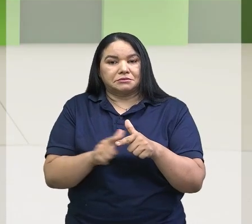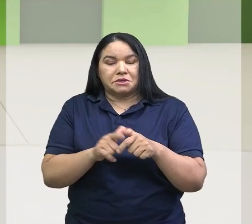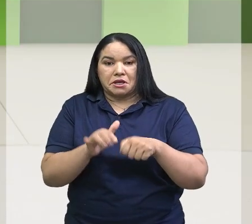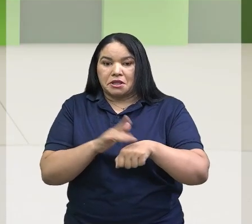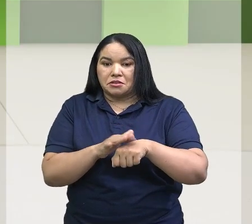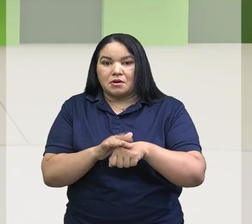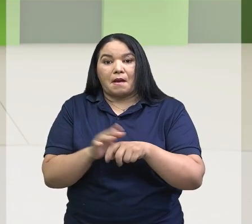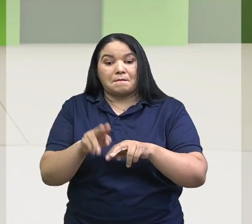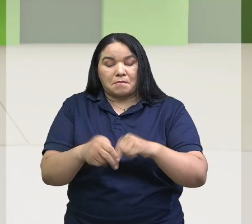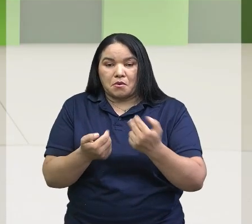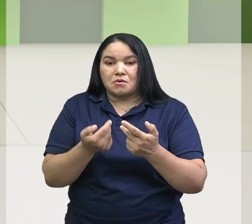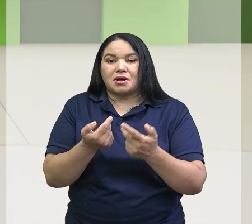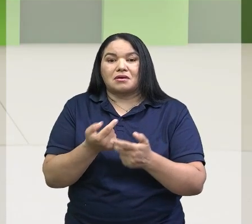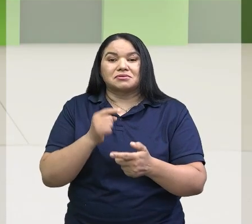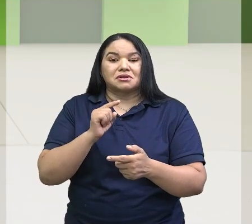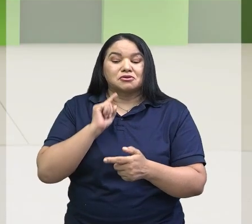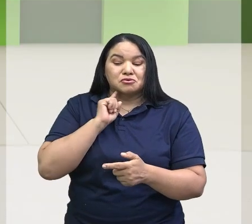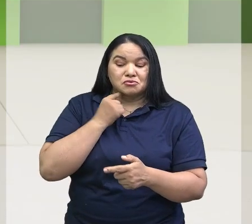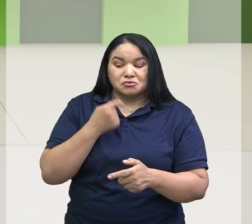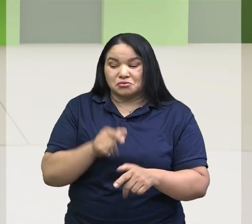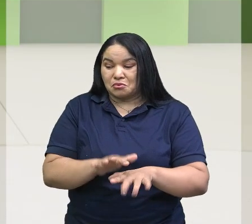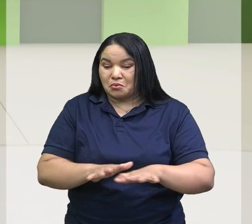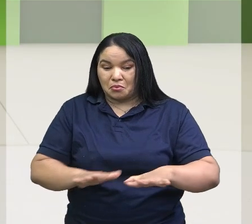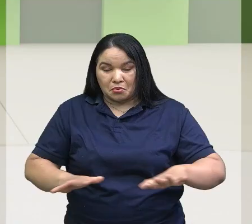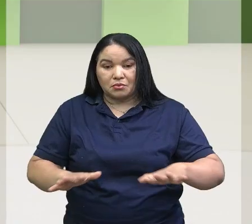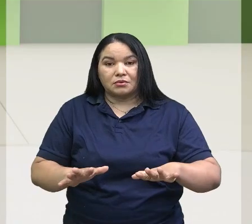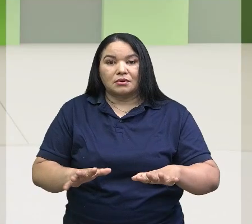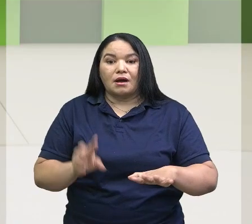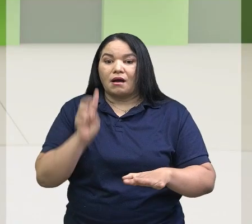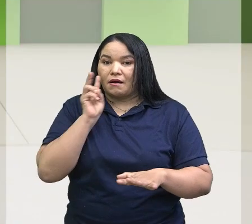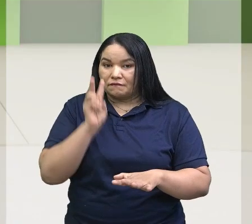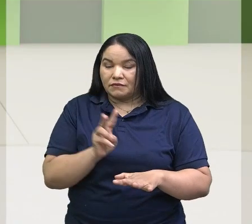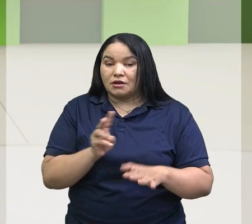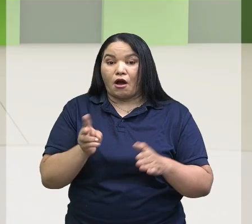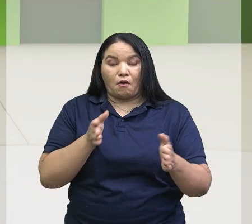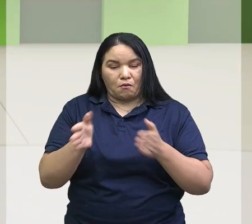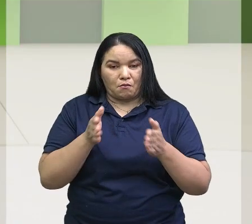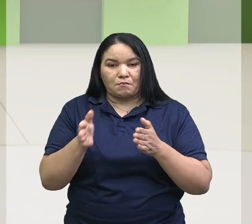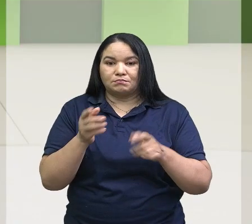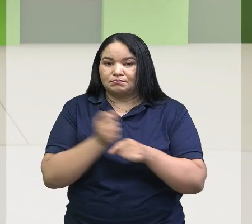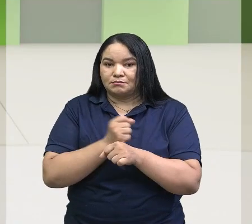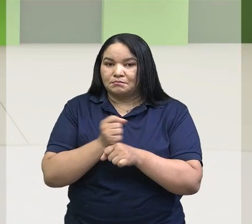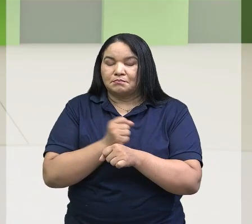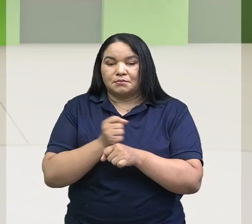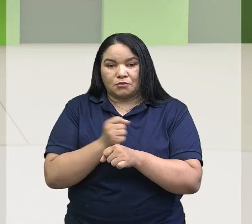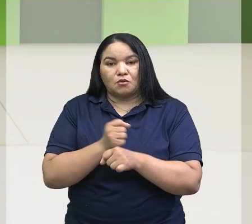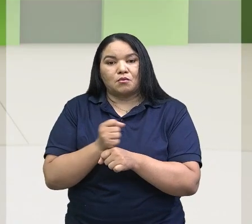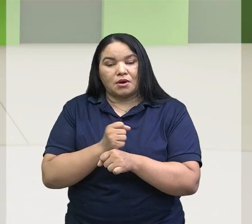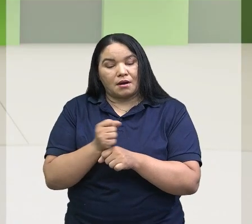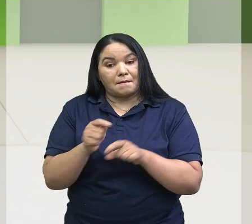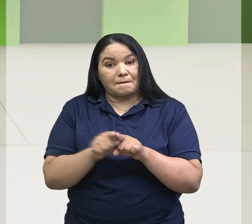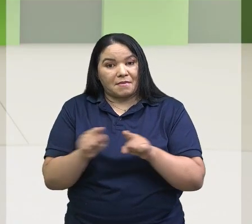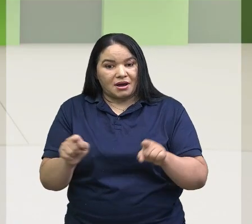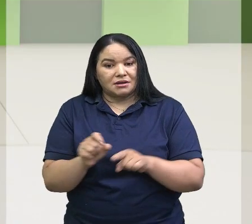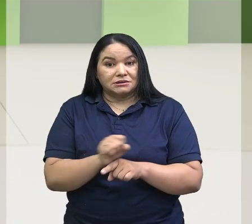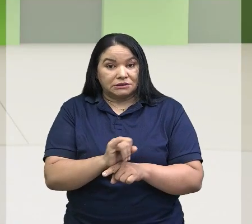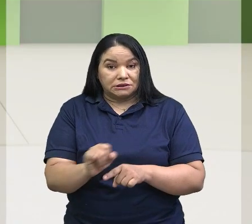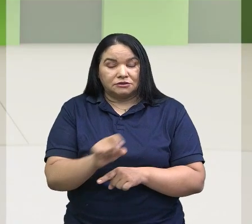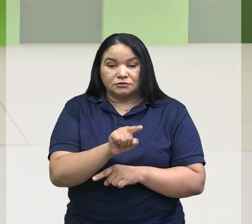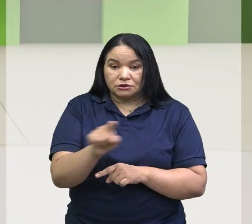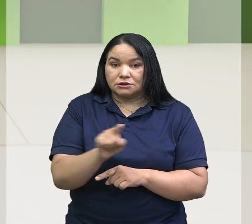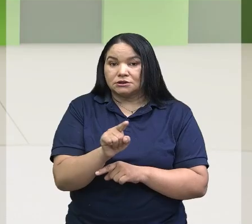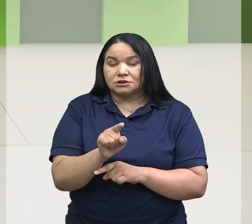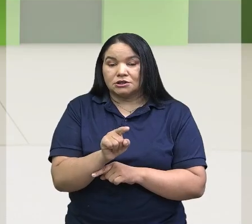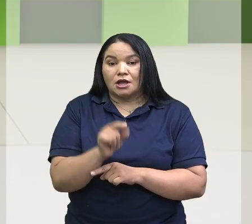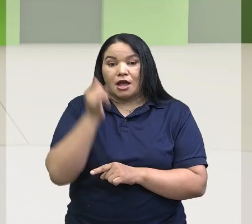por causa dessa água contaminada. É um cenário corriqueiro, né, em algumas épocas do ano, mas se você puder evitar o contato com